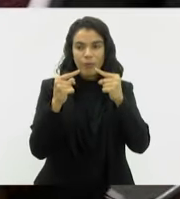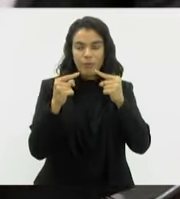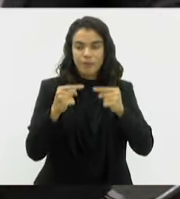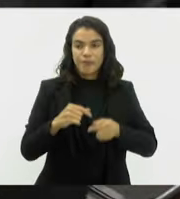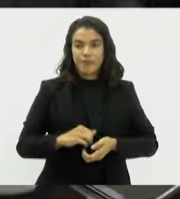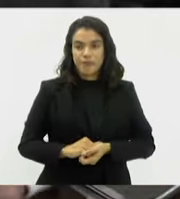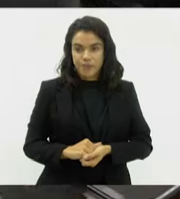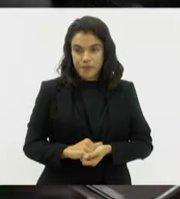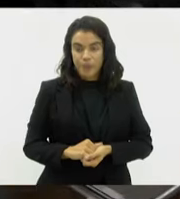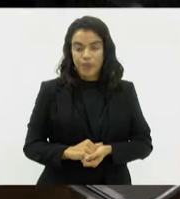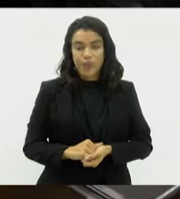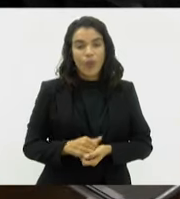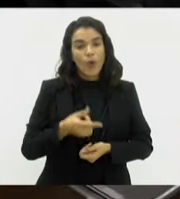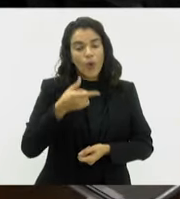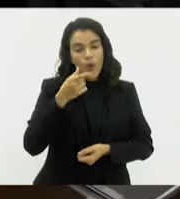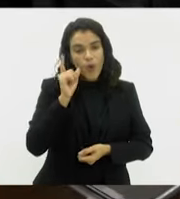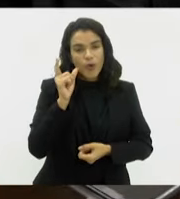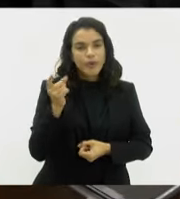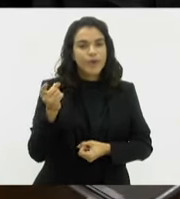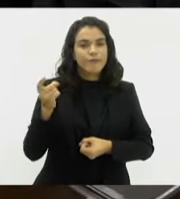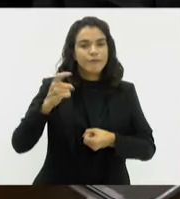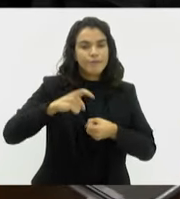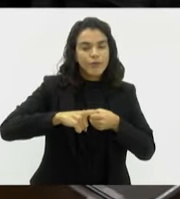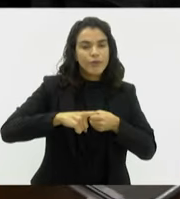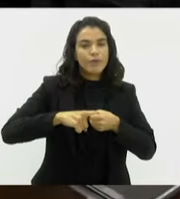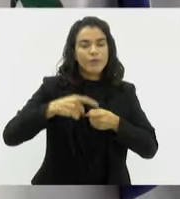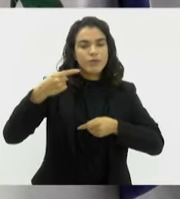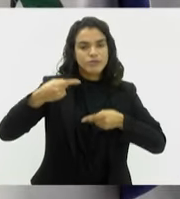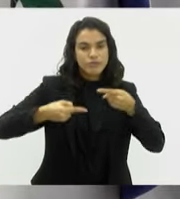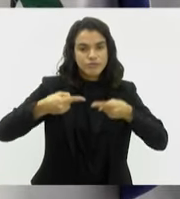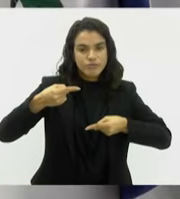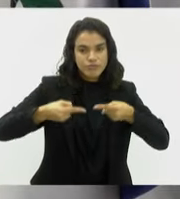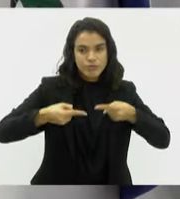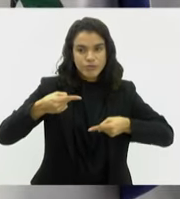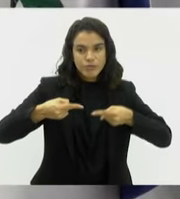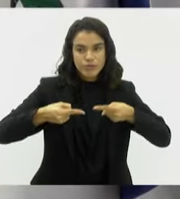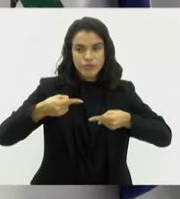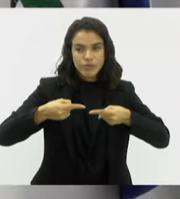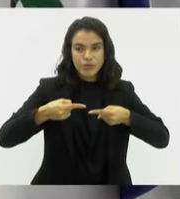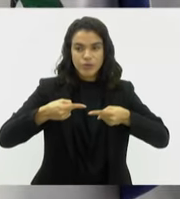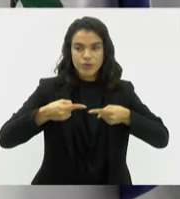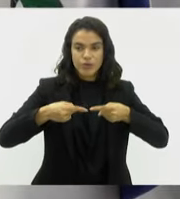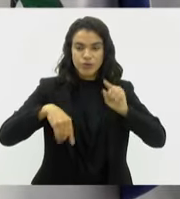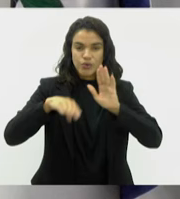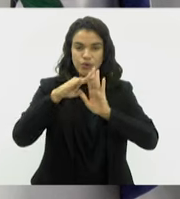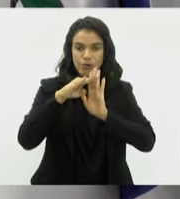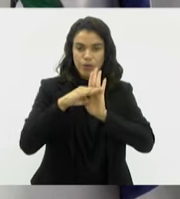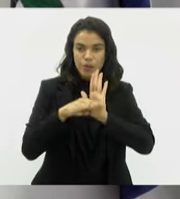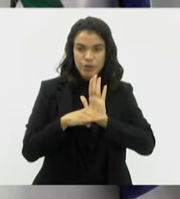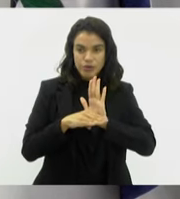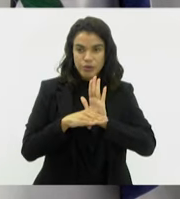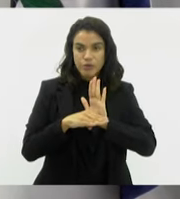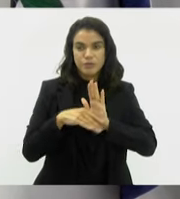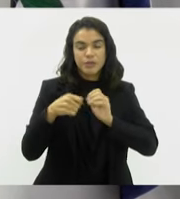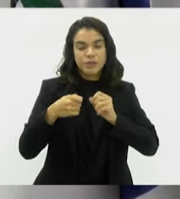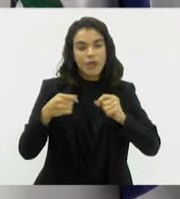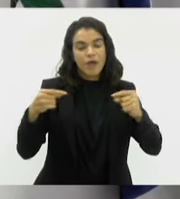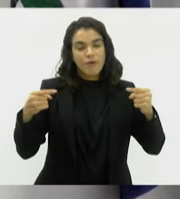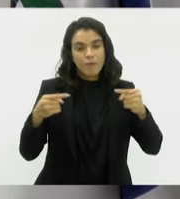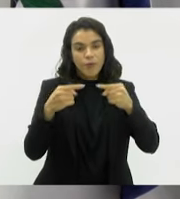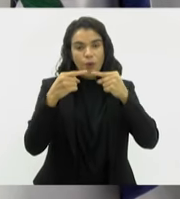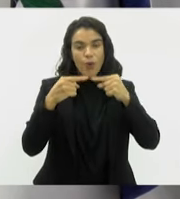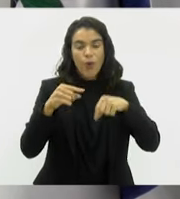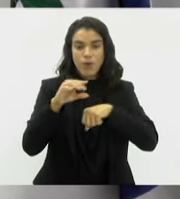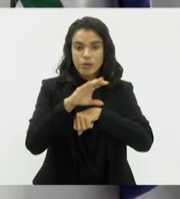E aí o retorno de ontem foi no sentido da gente rediscutir a matéria, porque teria que ser constitucionalidade com